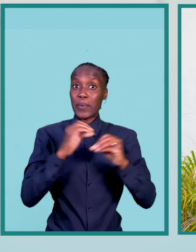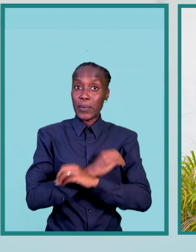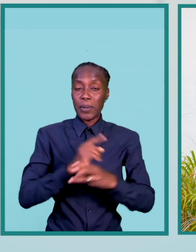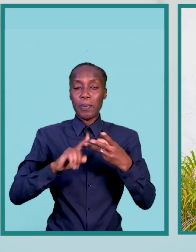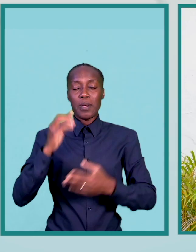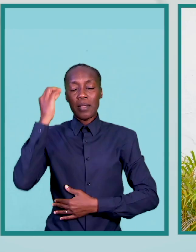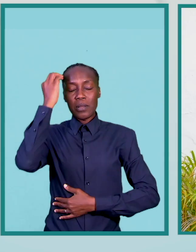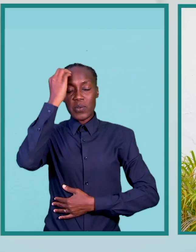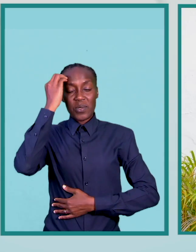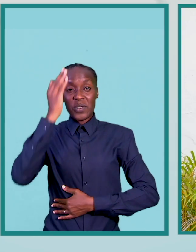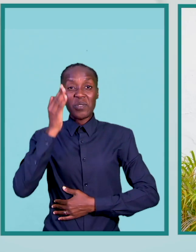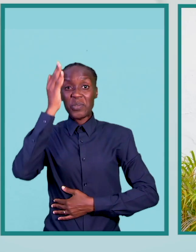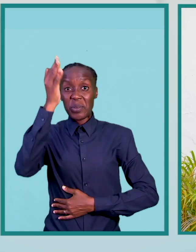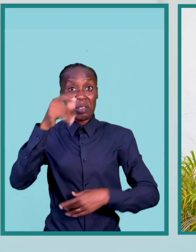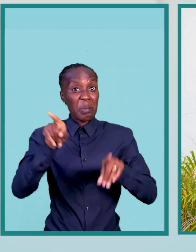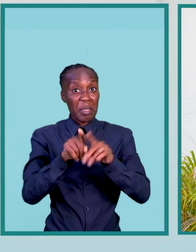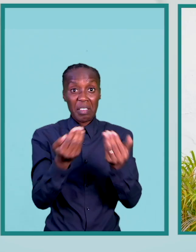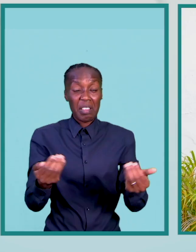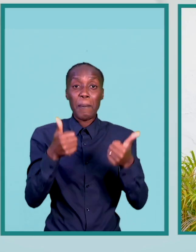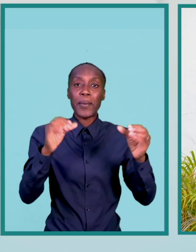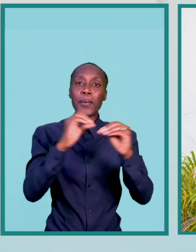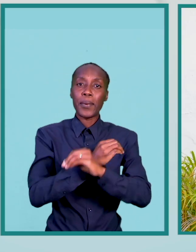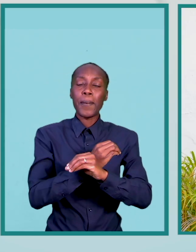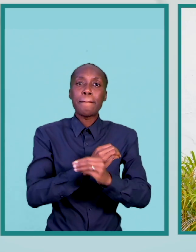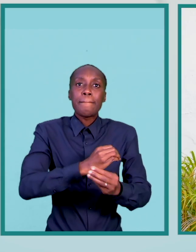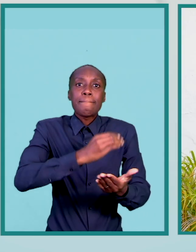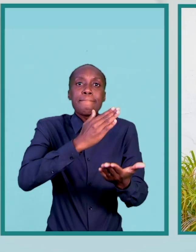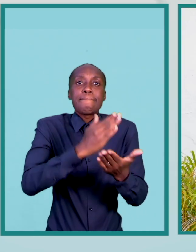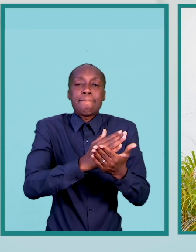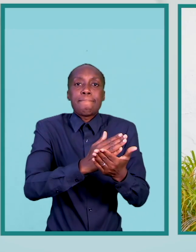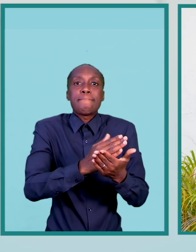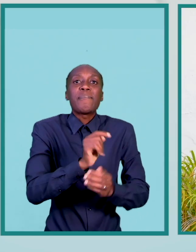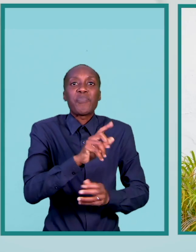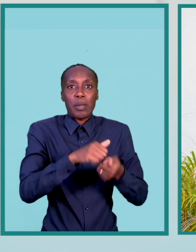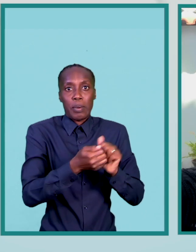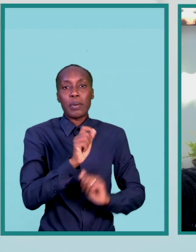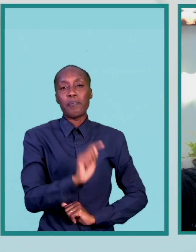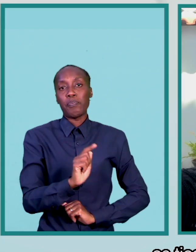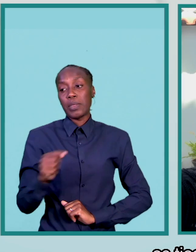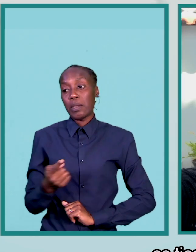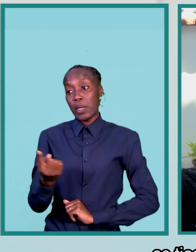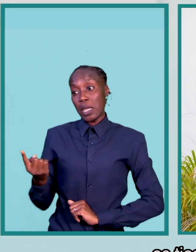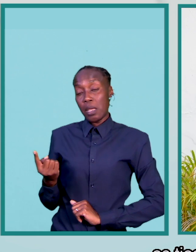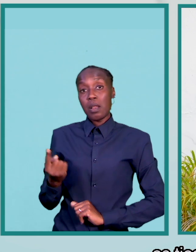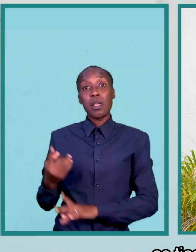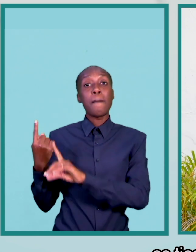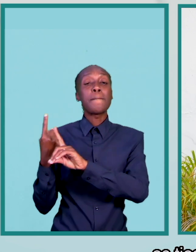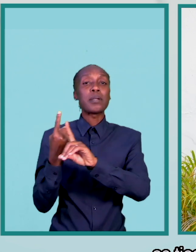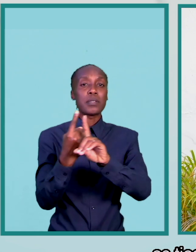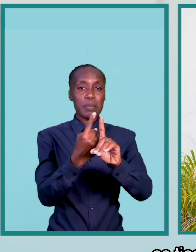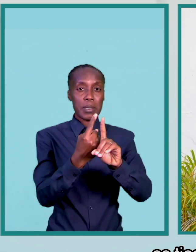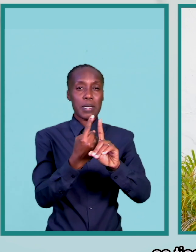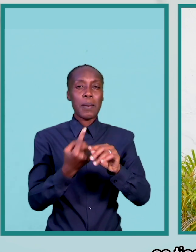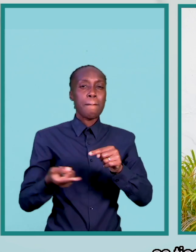os sonhos das crianças, porque são inevitavelmente destruídos ou parados. No painel, as tias vão nos fazer